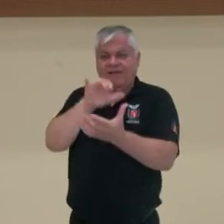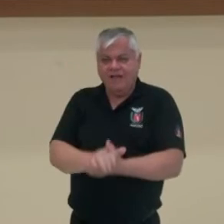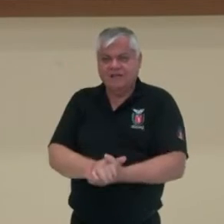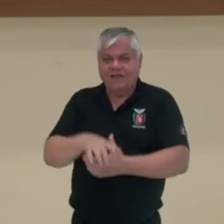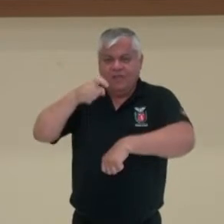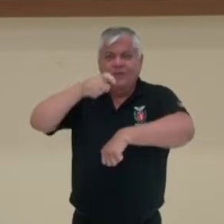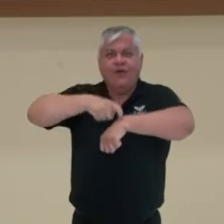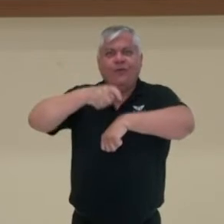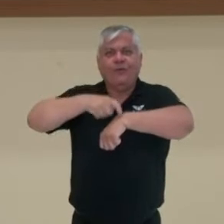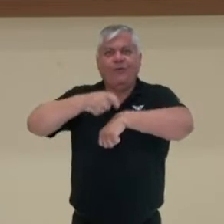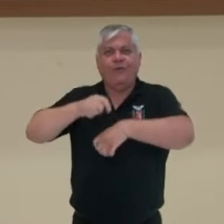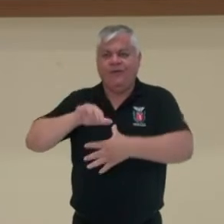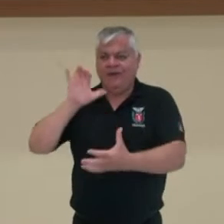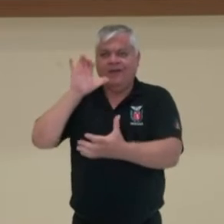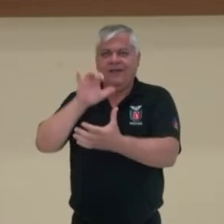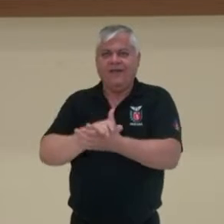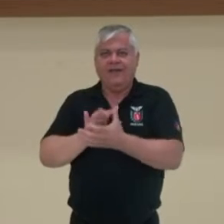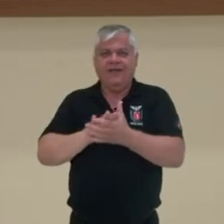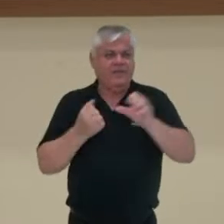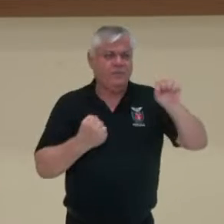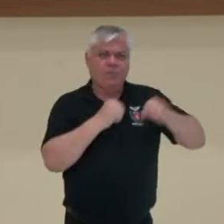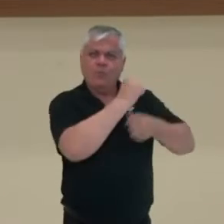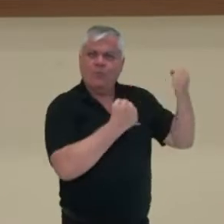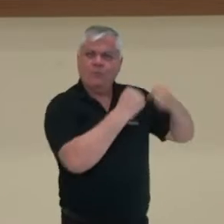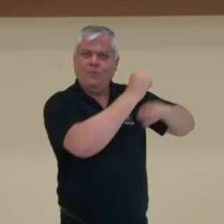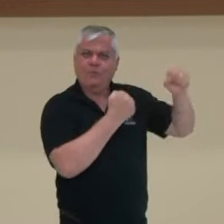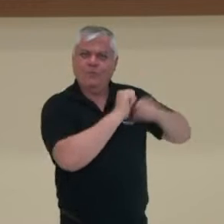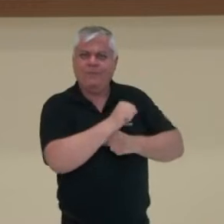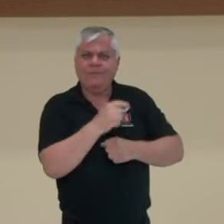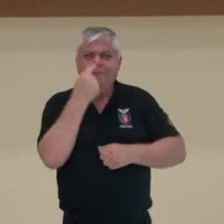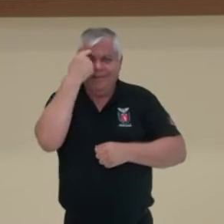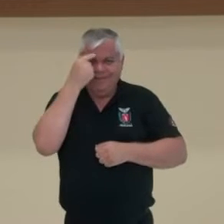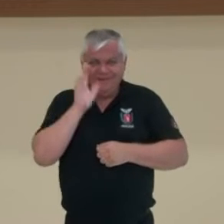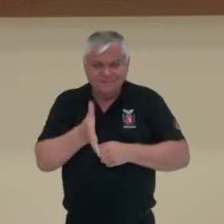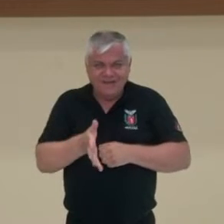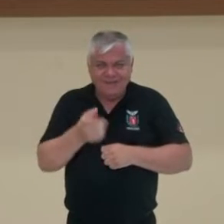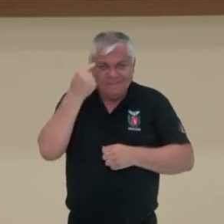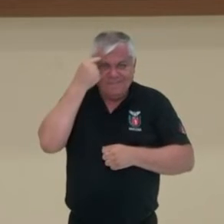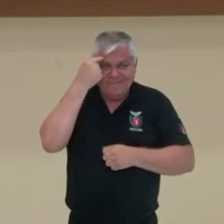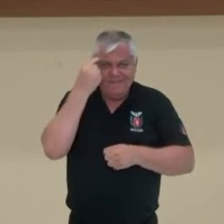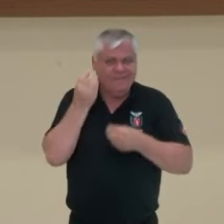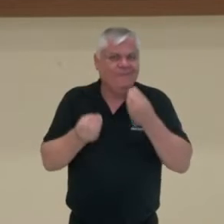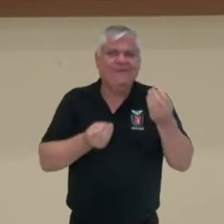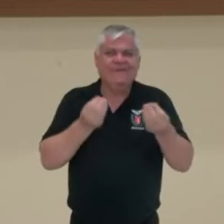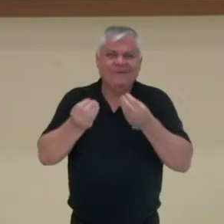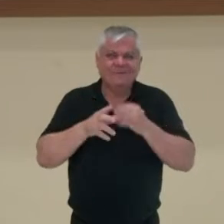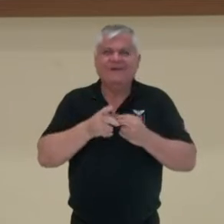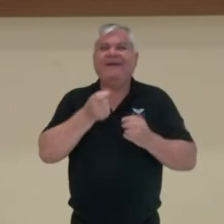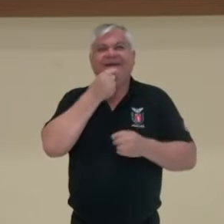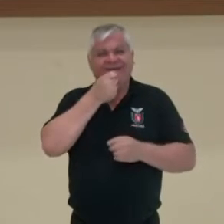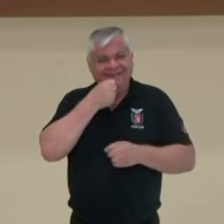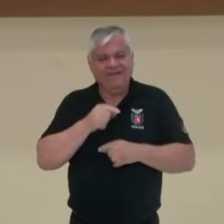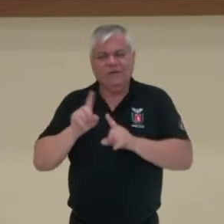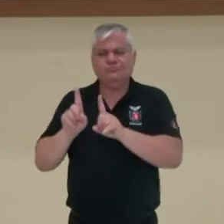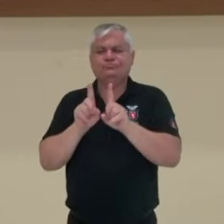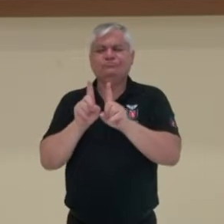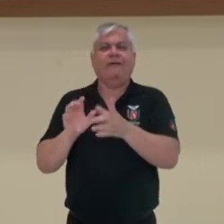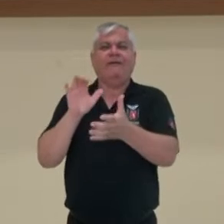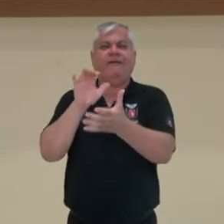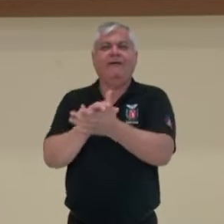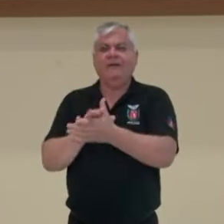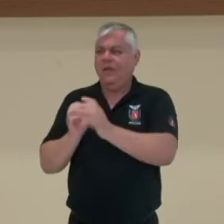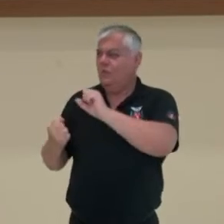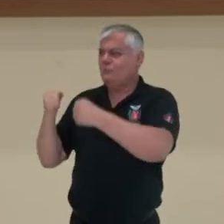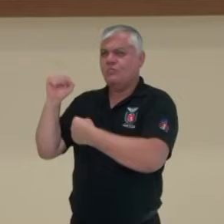que muitos de vocês são novos, mas pense lá um casamento acontecendo e enquanto o casamento está acontecendo, está tendo uma luta